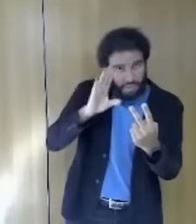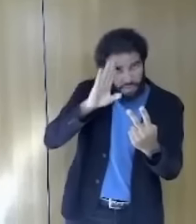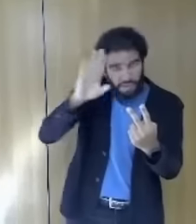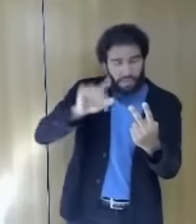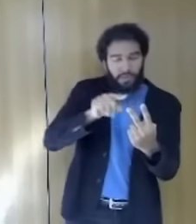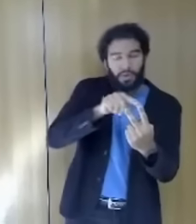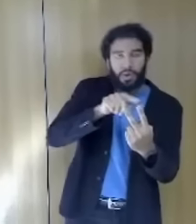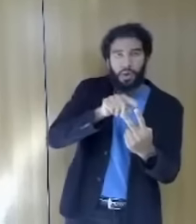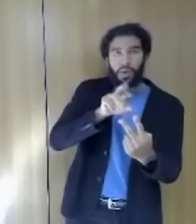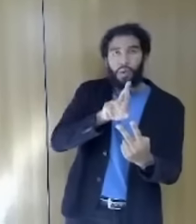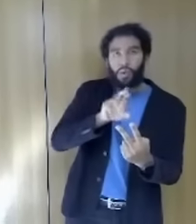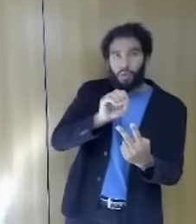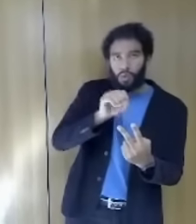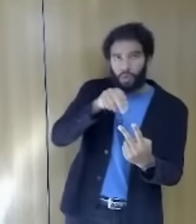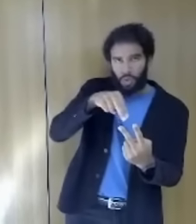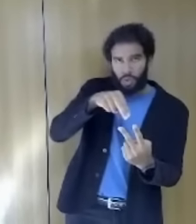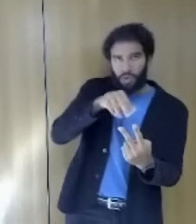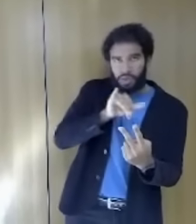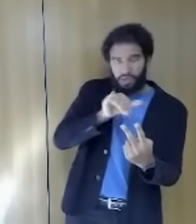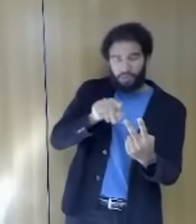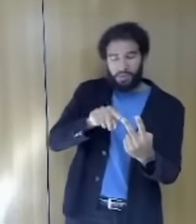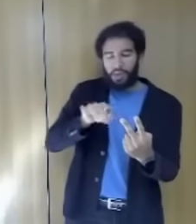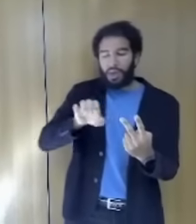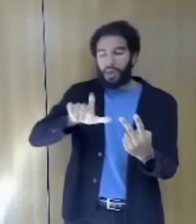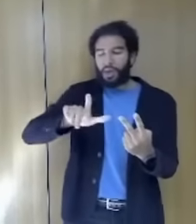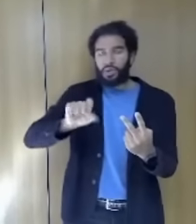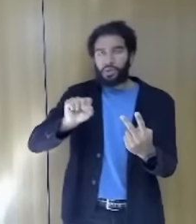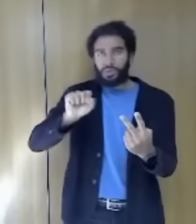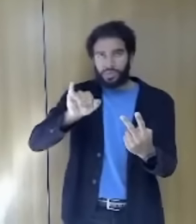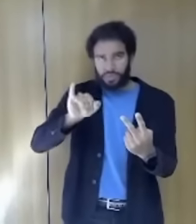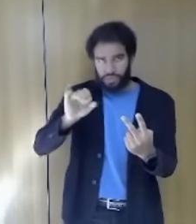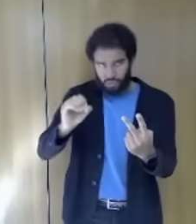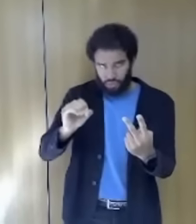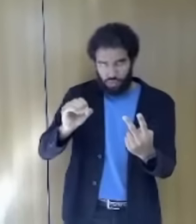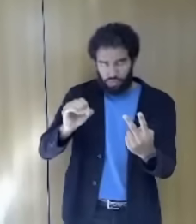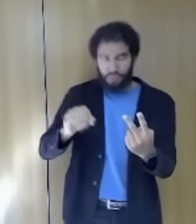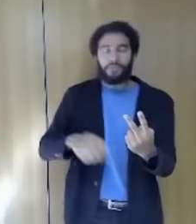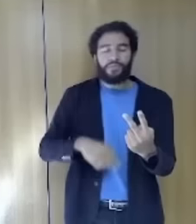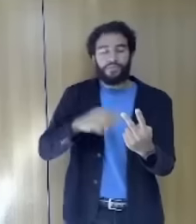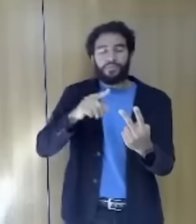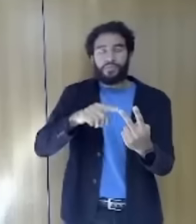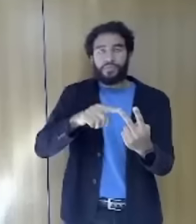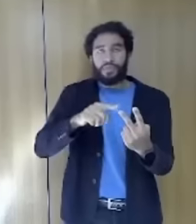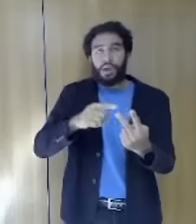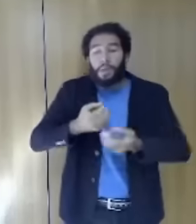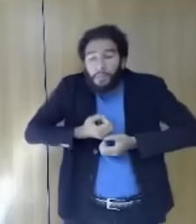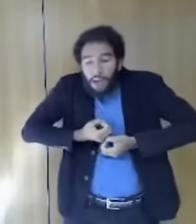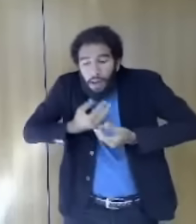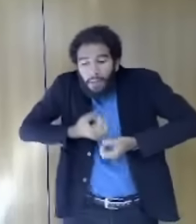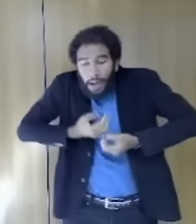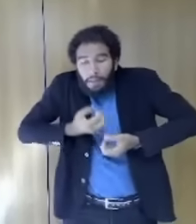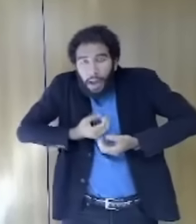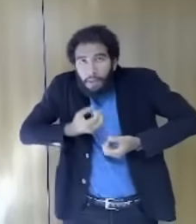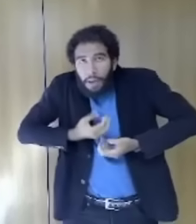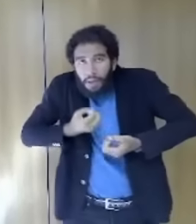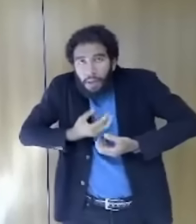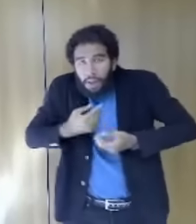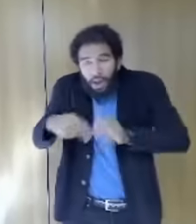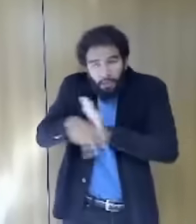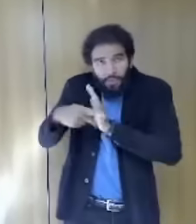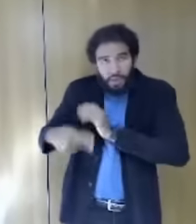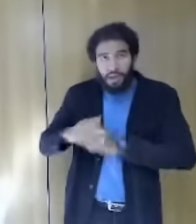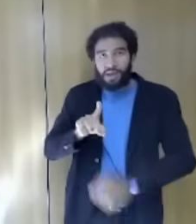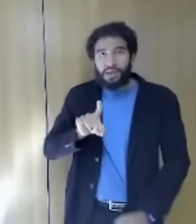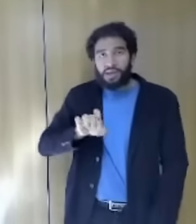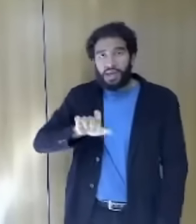Rony Lessa e o Elcio Queiroz. O senhor Elcio Queiroz fez uma delação premiada.